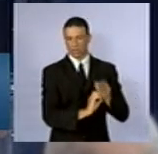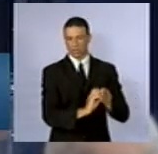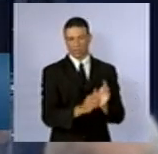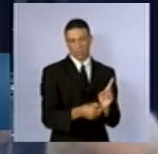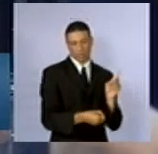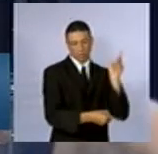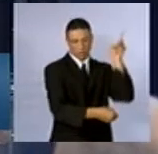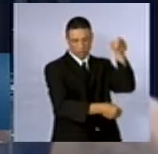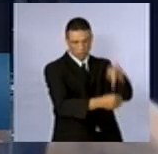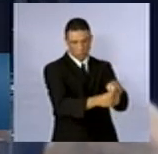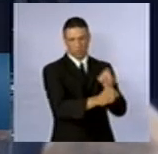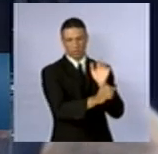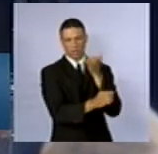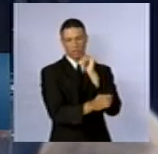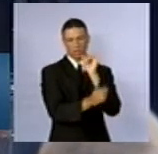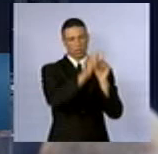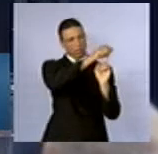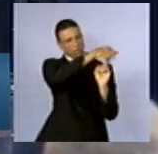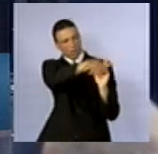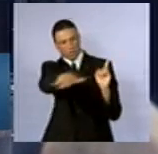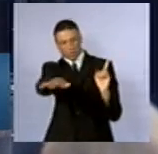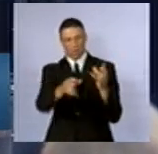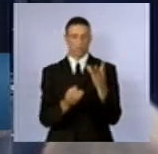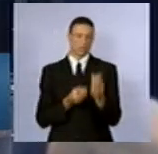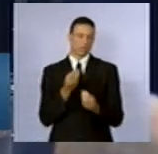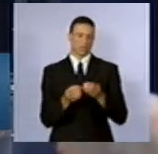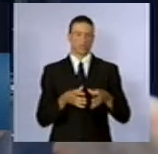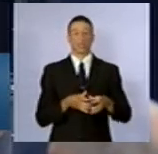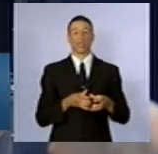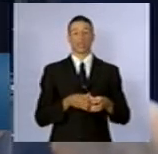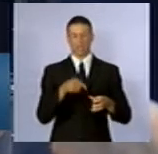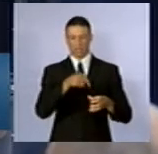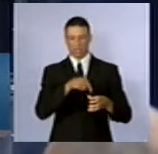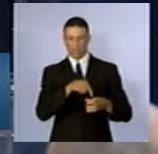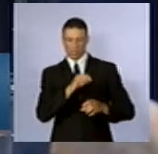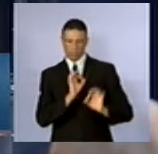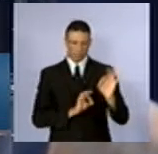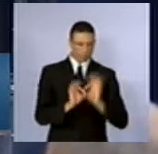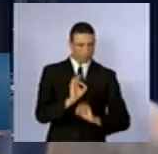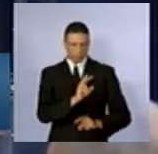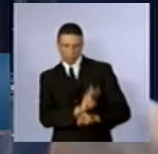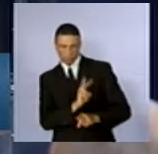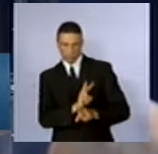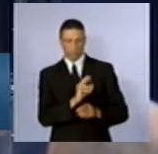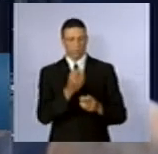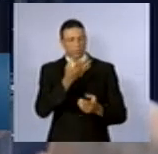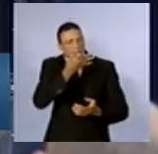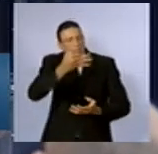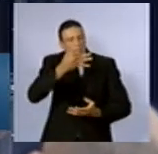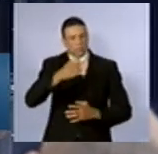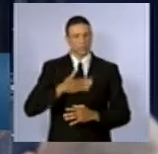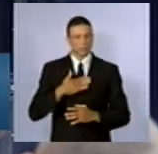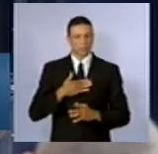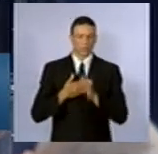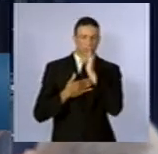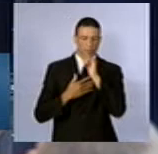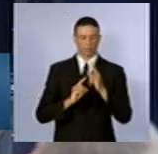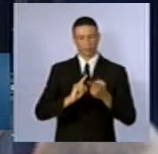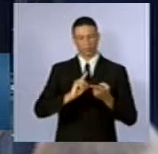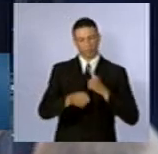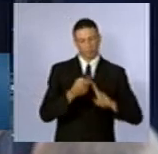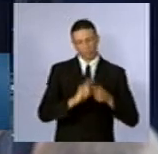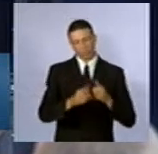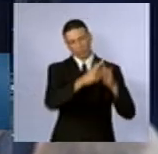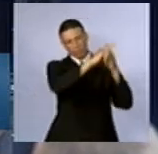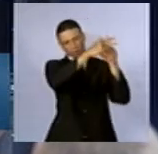de transmissão de energia, como é que é, na visão de gestão de ativos, essa questão? Nós fazemos, até por questão de manutenção, a